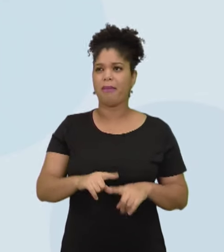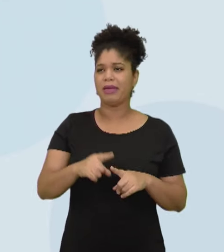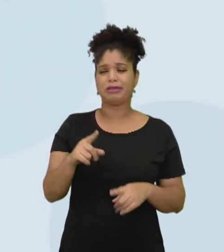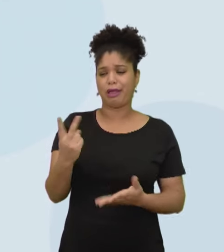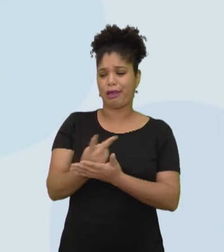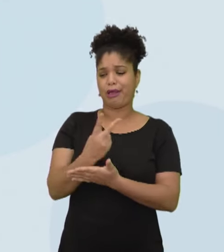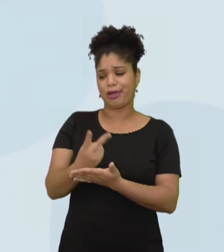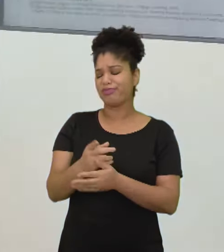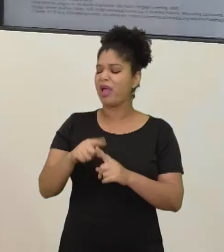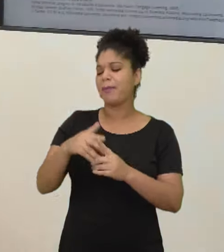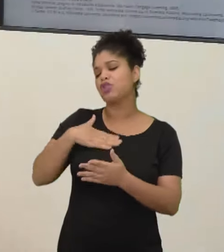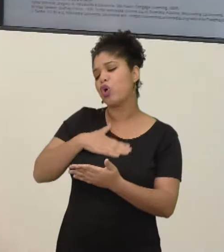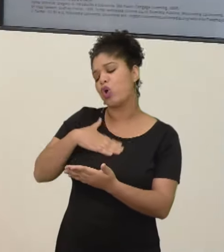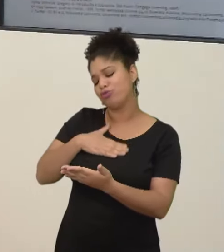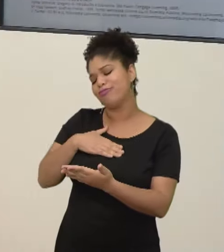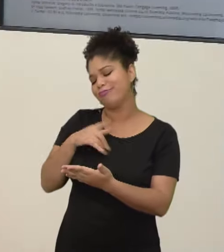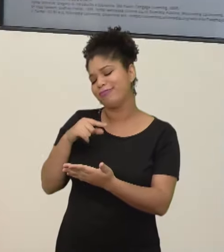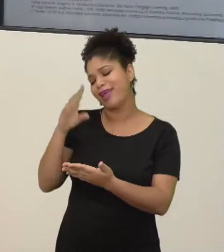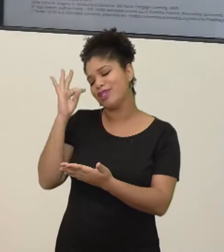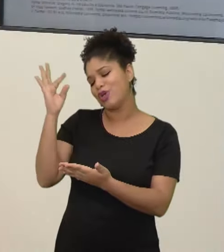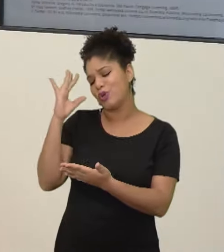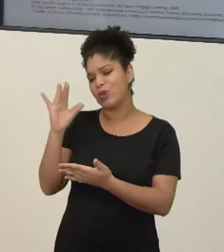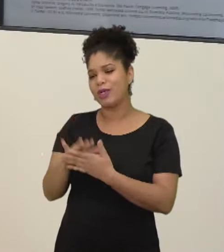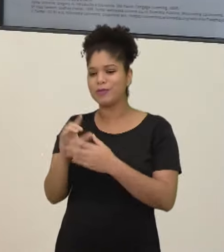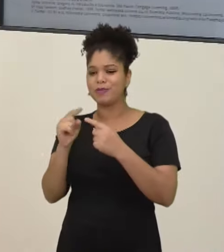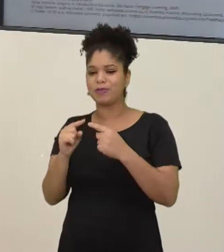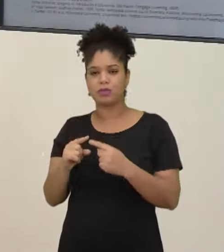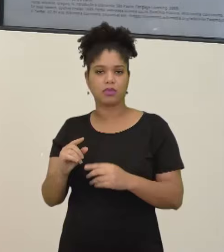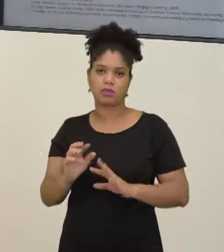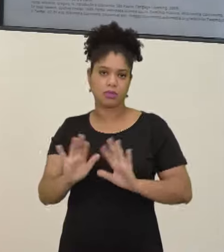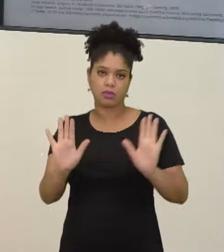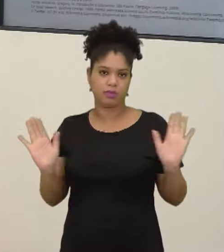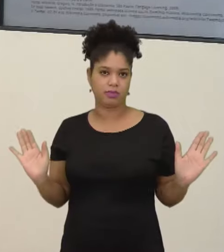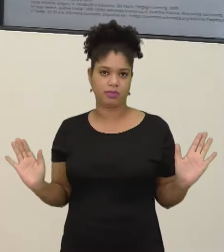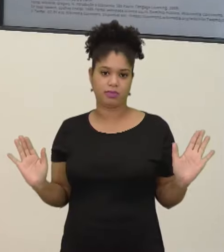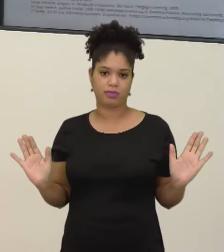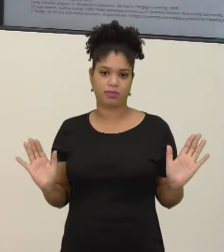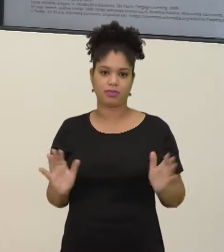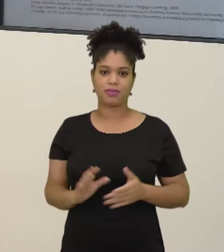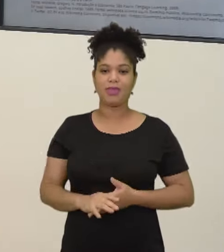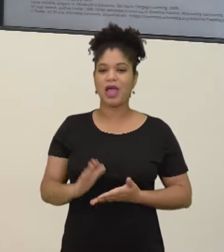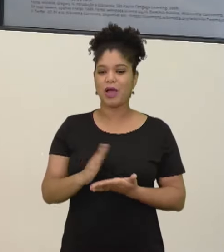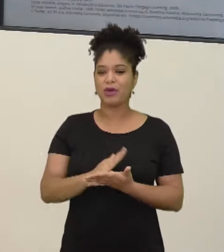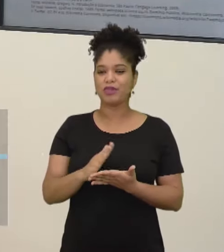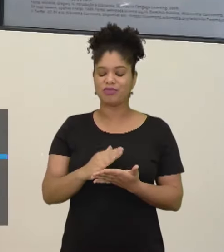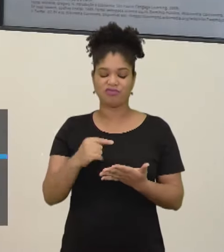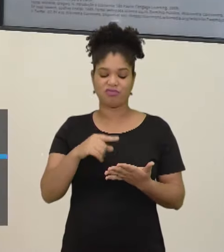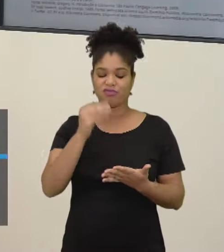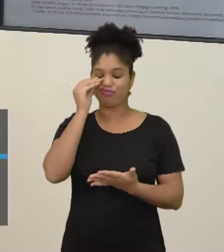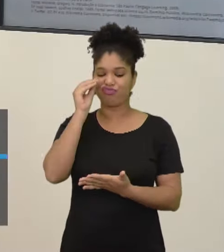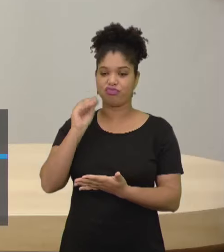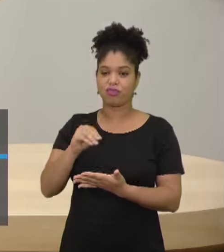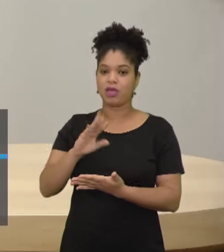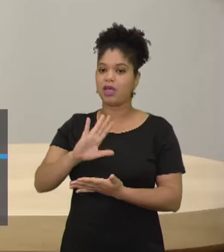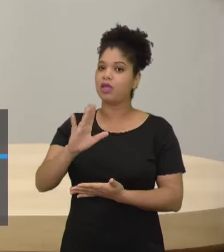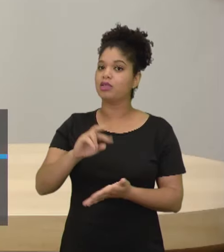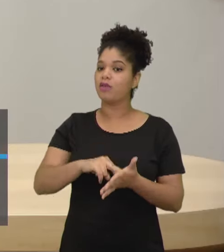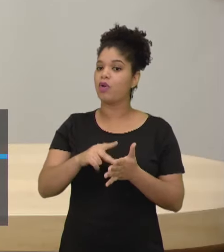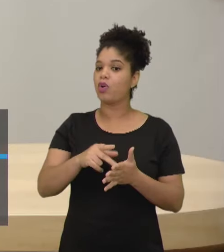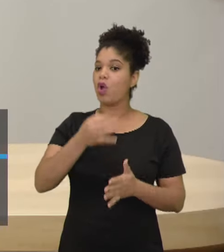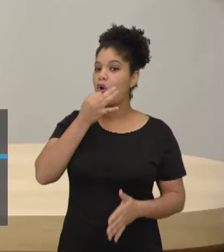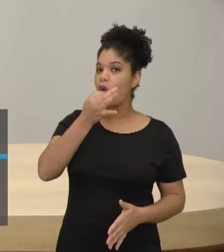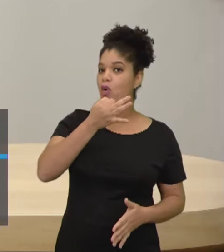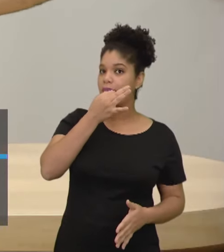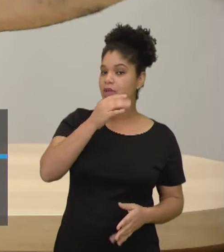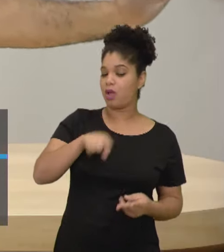errado, mas como eu gosto muito dessa teoria, eu vou... tá certo. Vou ignorar esse aqui. Aí é opinião. Opinião é uma